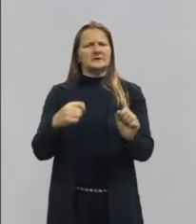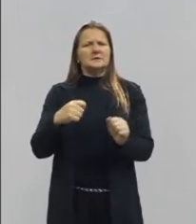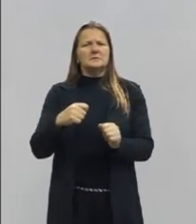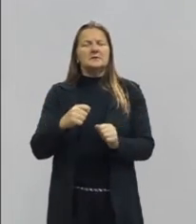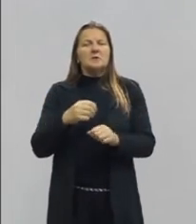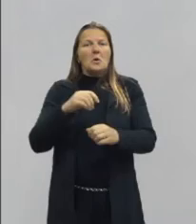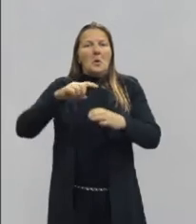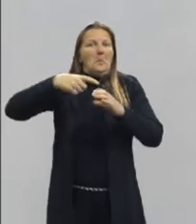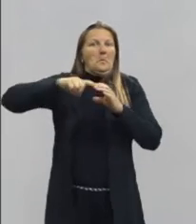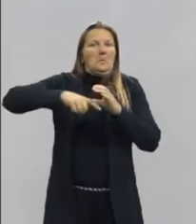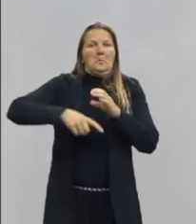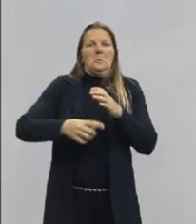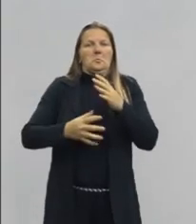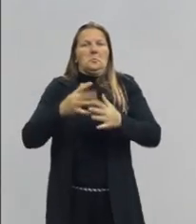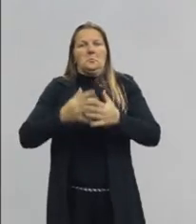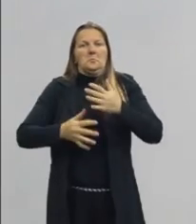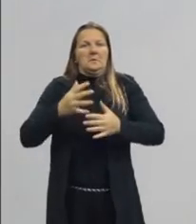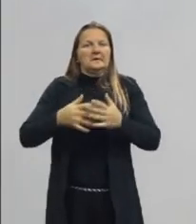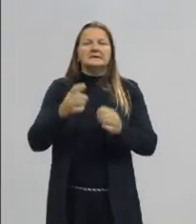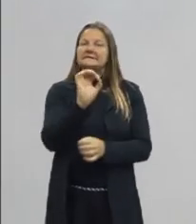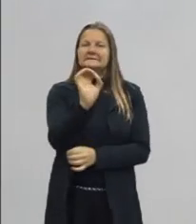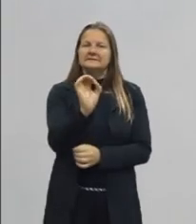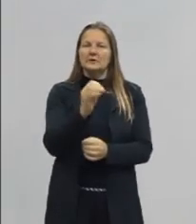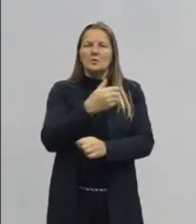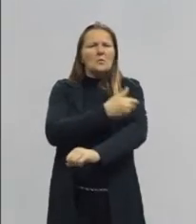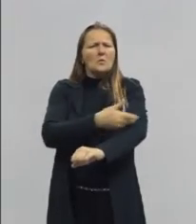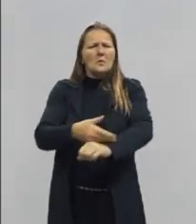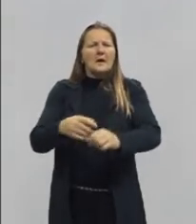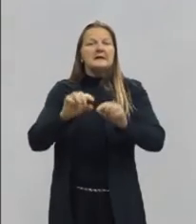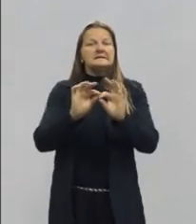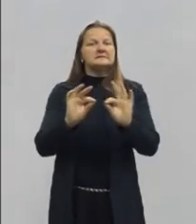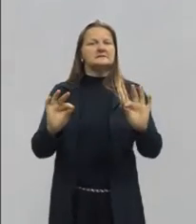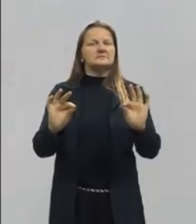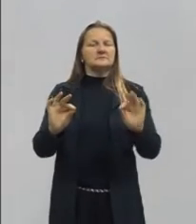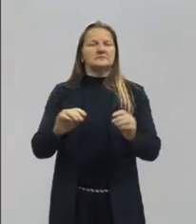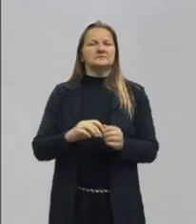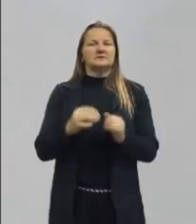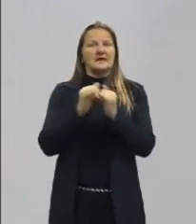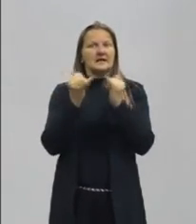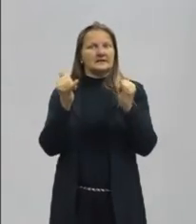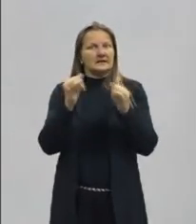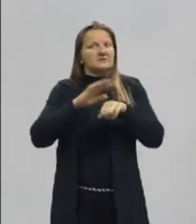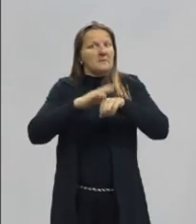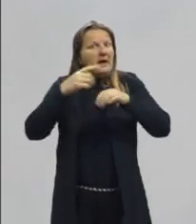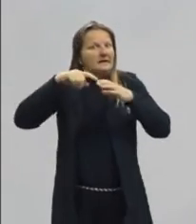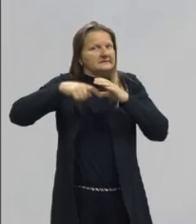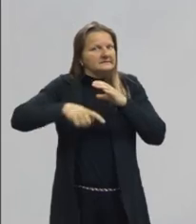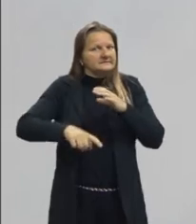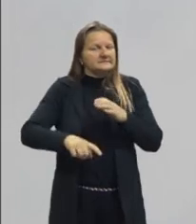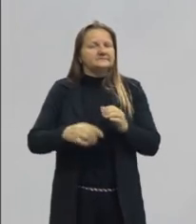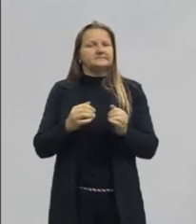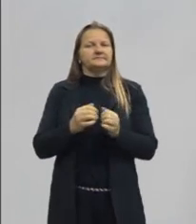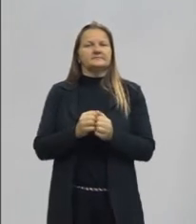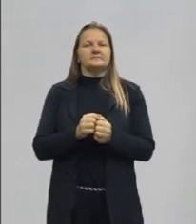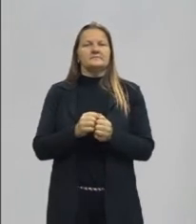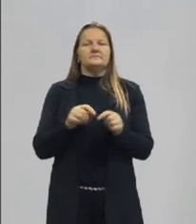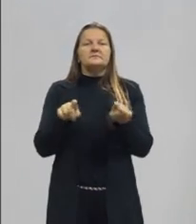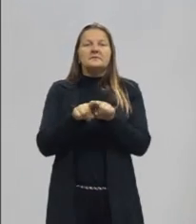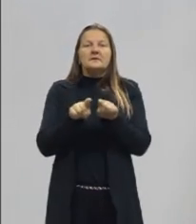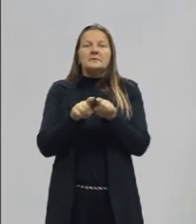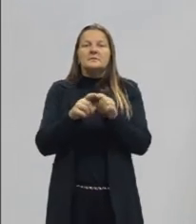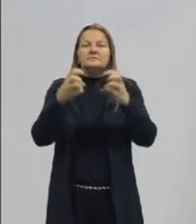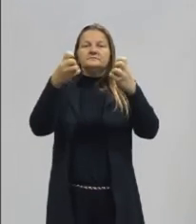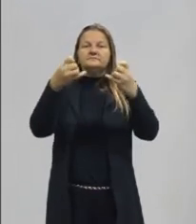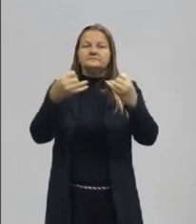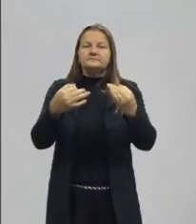não costumam às vezes ser tão complexas como acontece com eletricidade né Principalmente ali onde a gente viu os